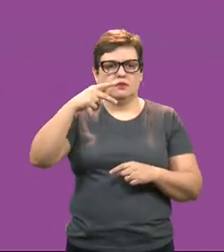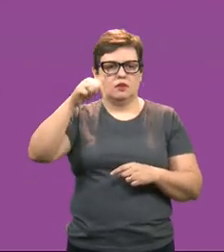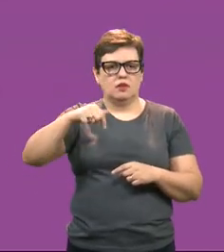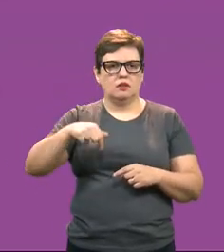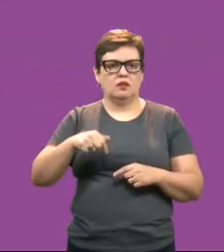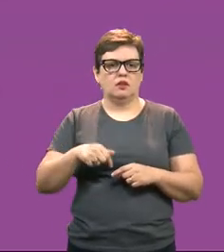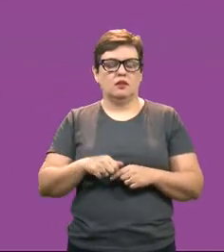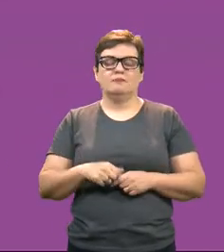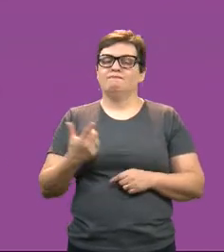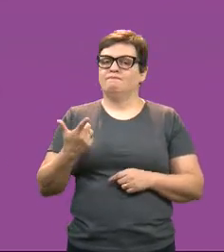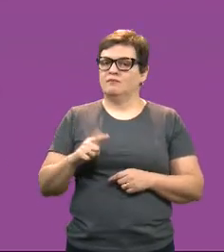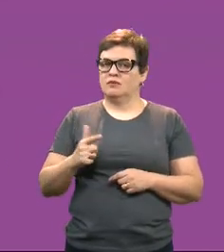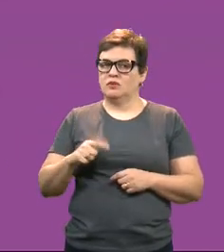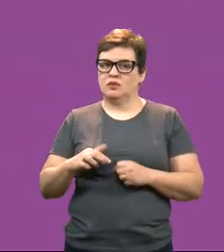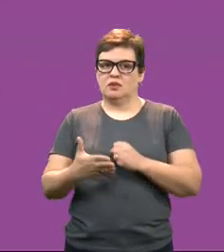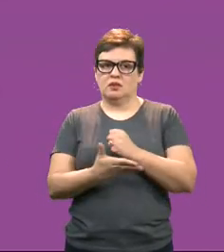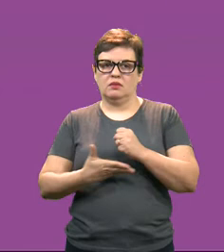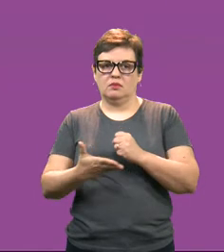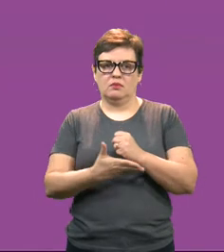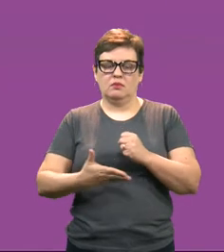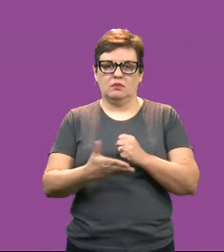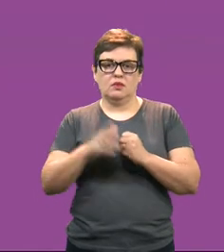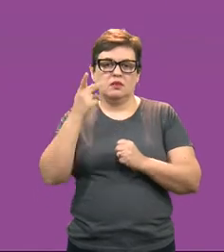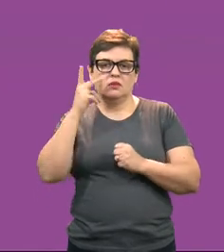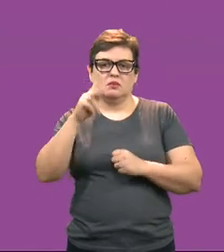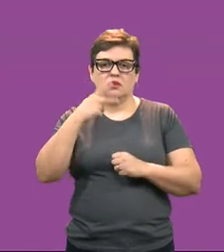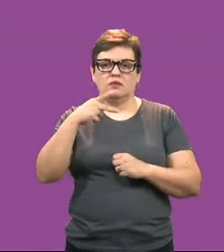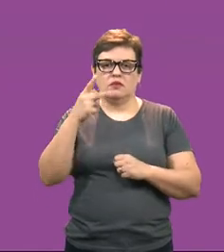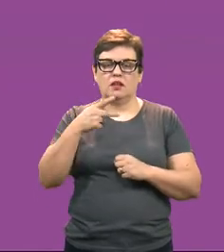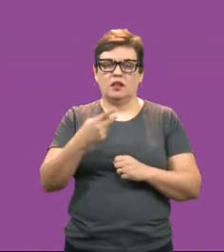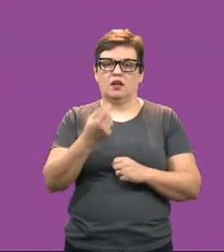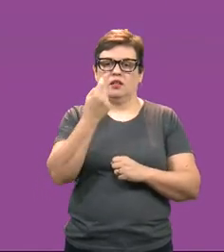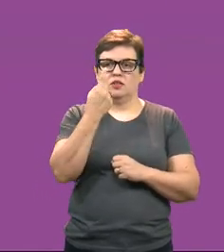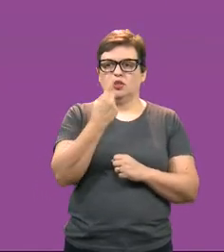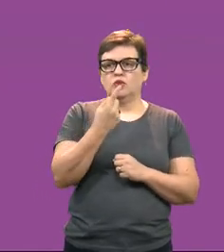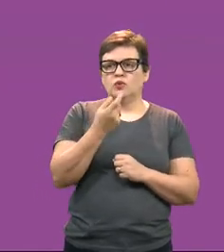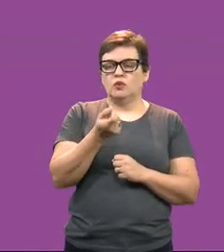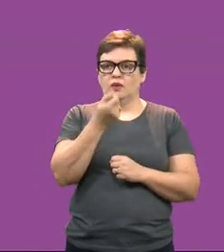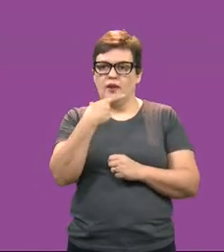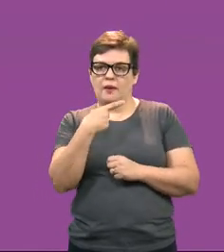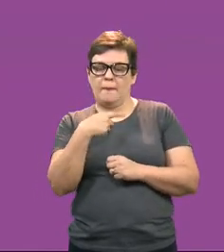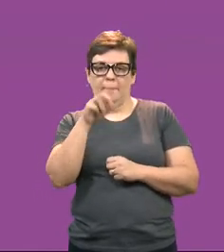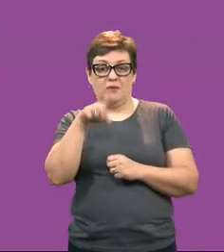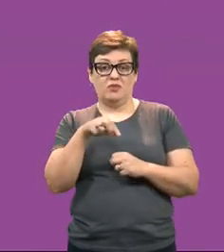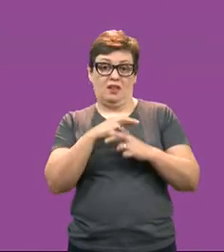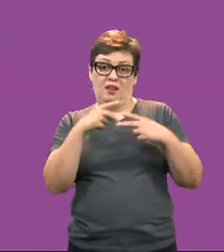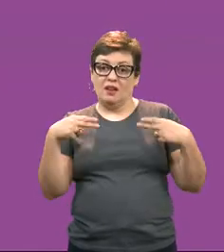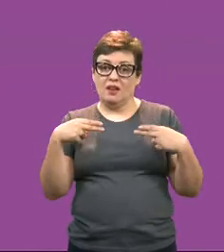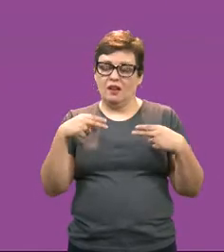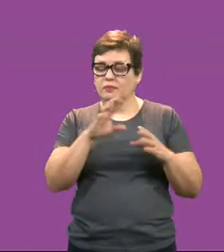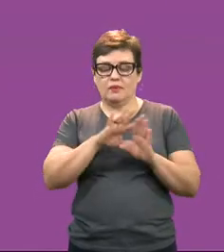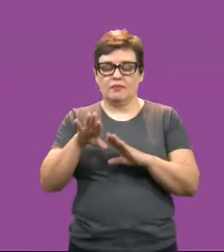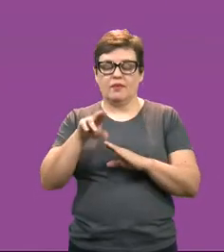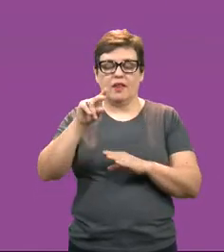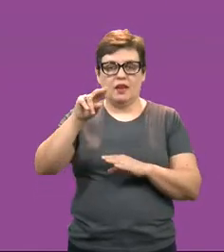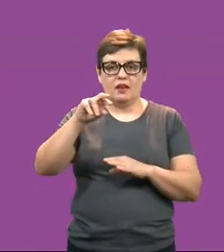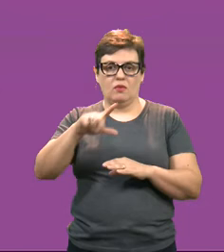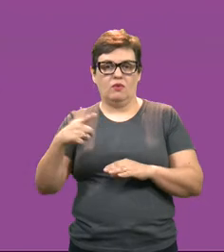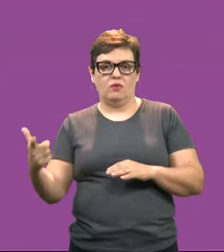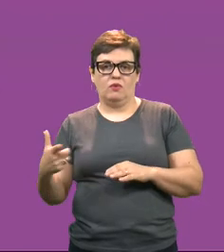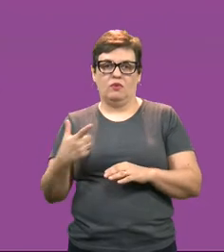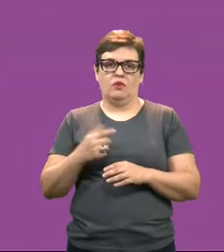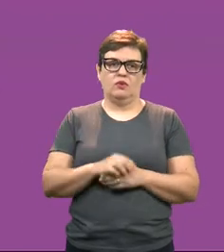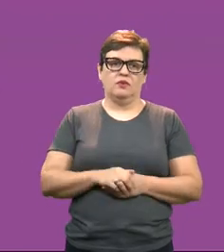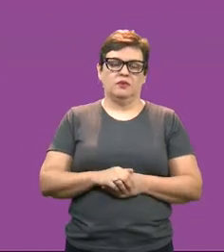não existe base para dizer que uma seringa vai vir igual a outra, um remédio vai estar igual ao outro. Na